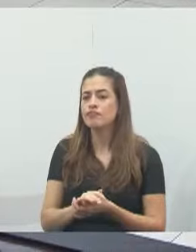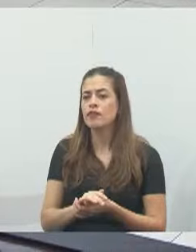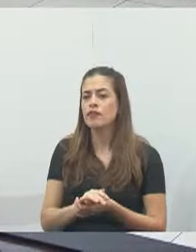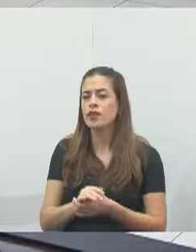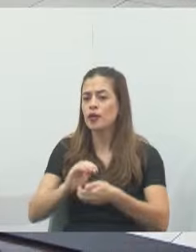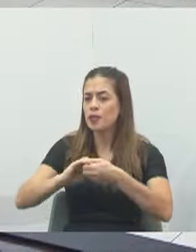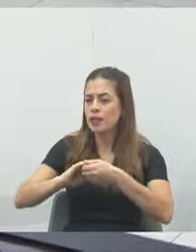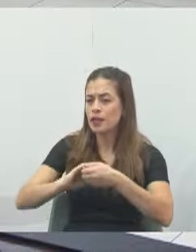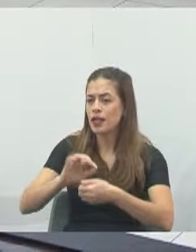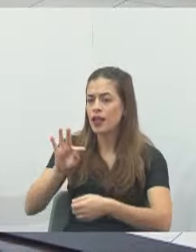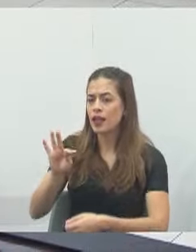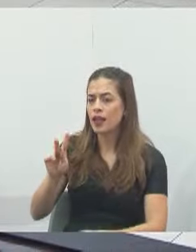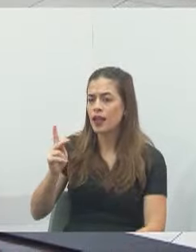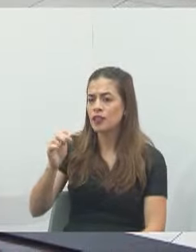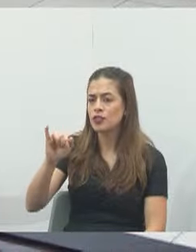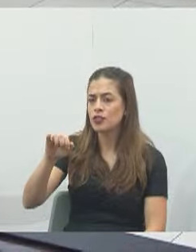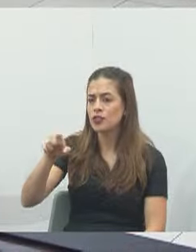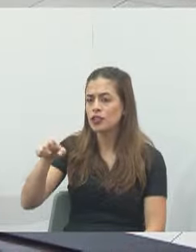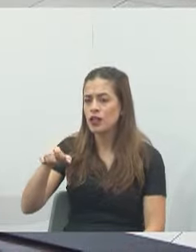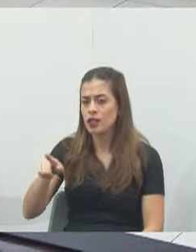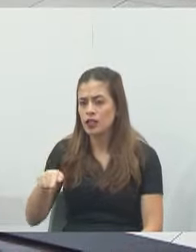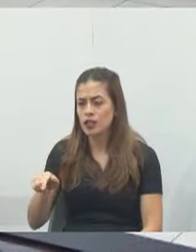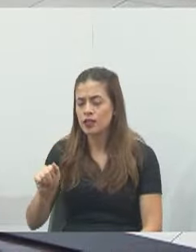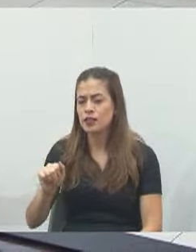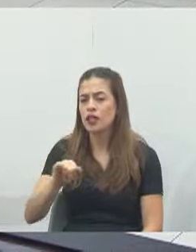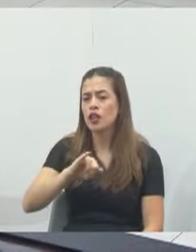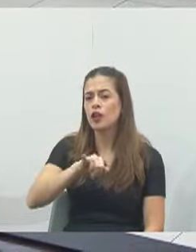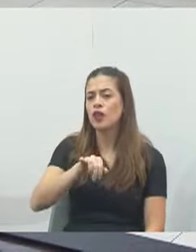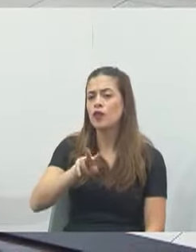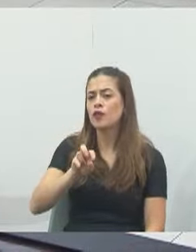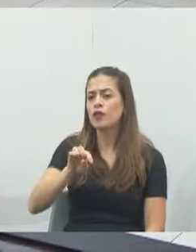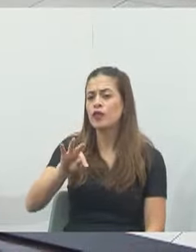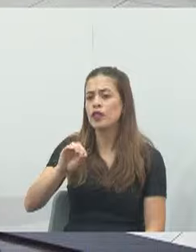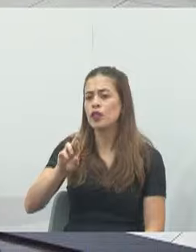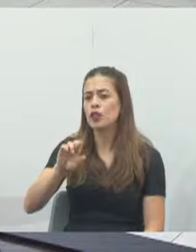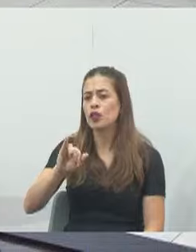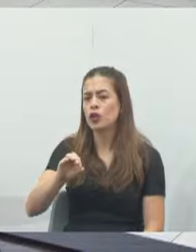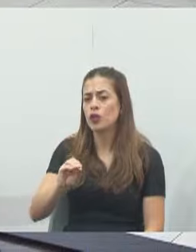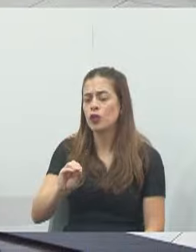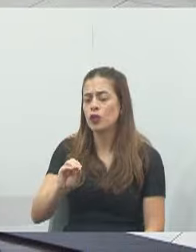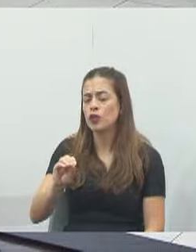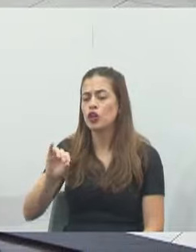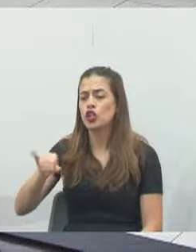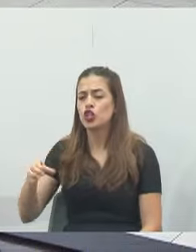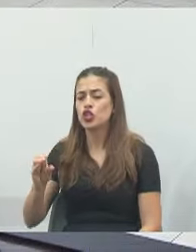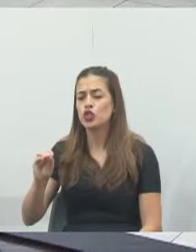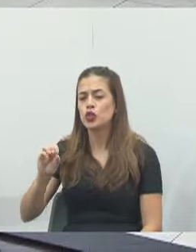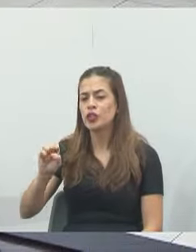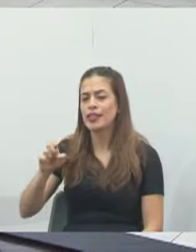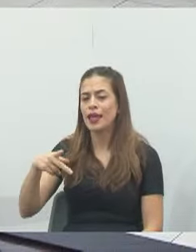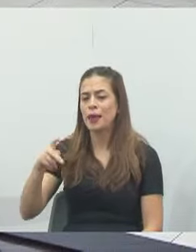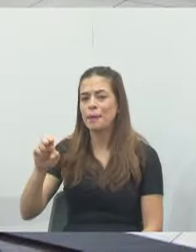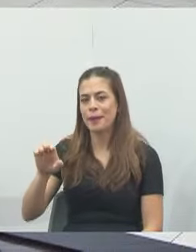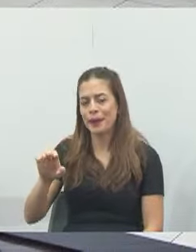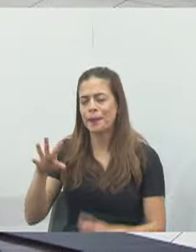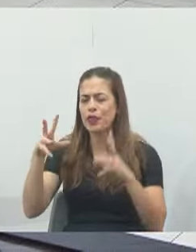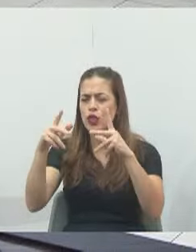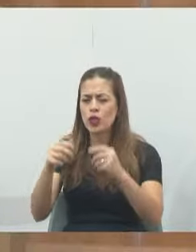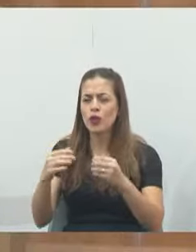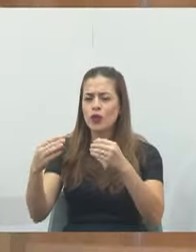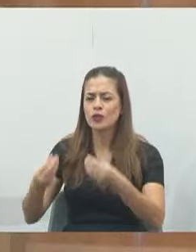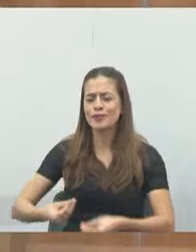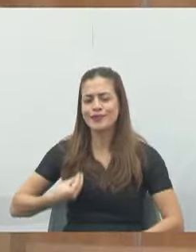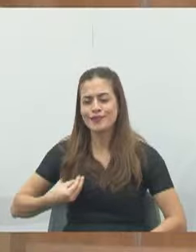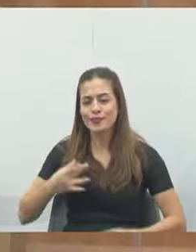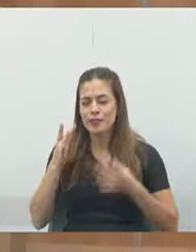Tiesa, com o Vitório, também com o Giuseppe, todos aqueles que vieram prestigiar essa noite especial,